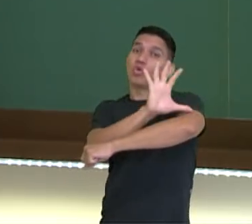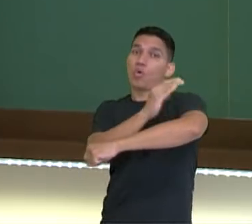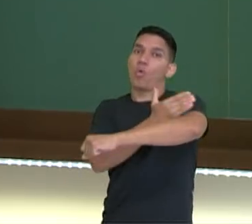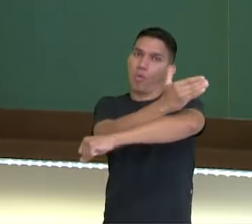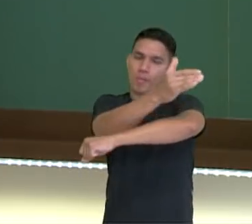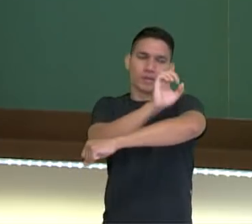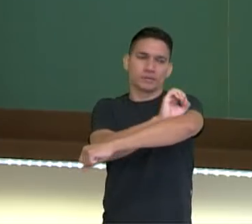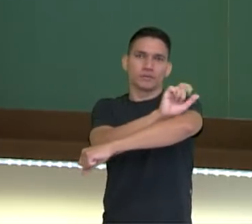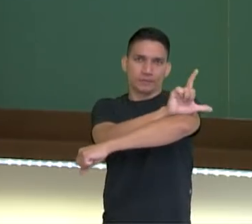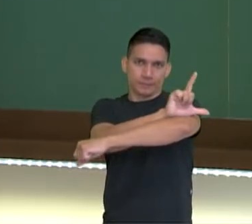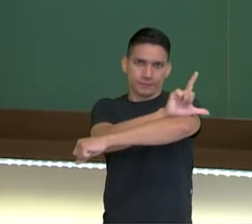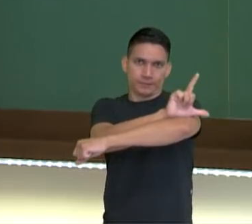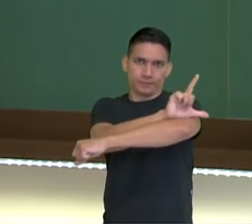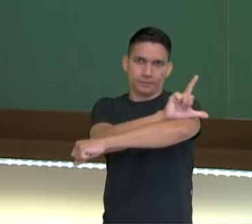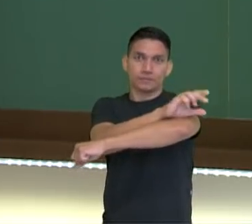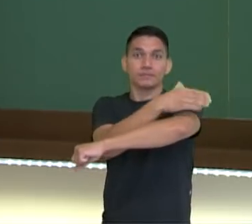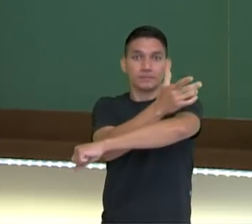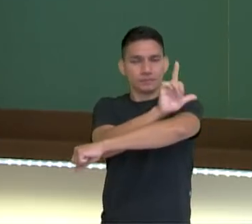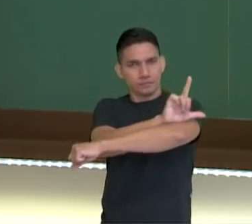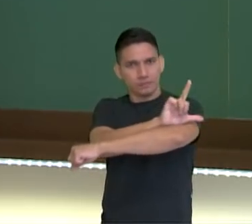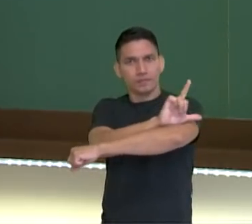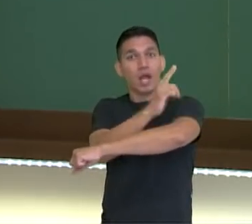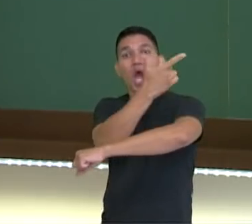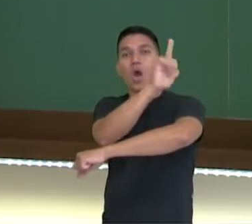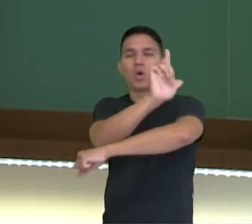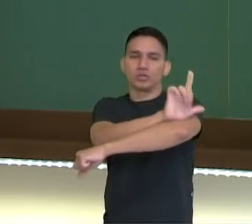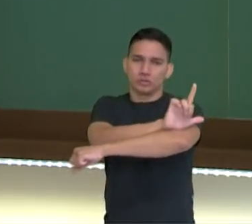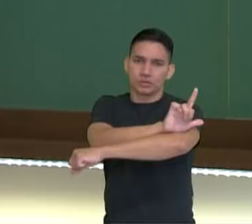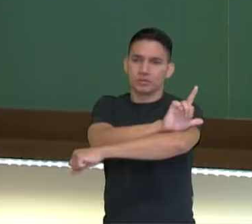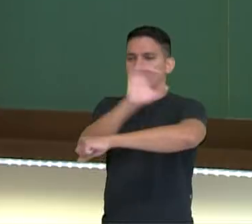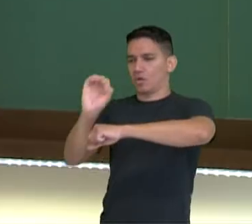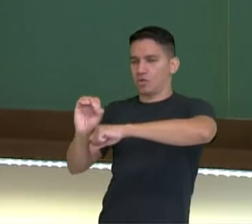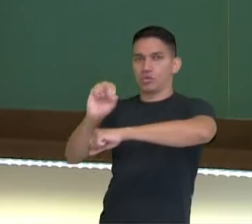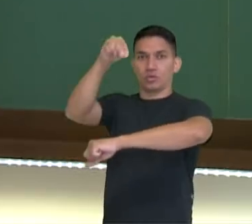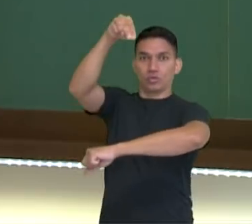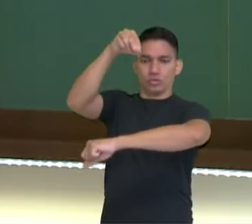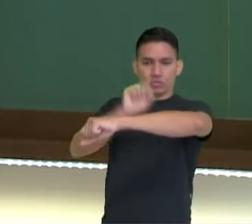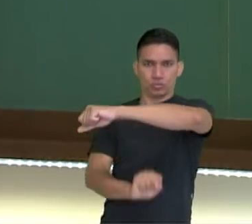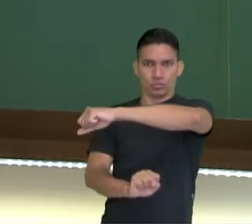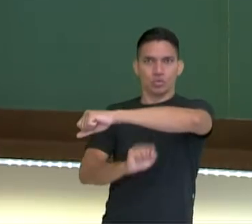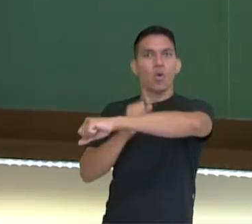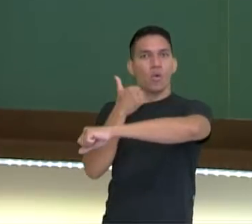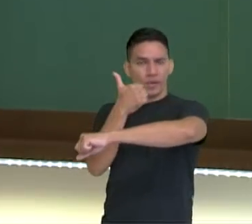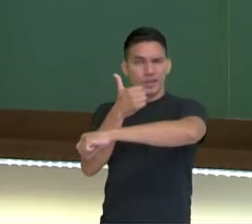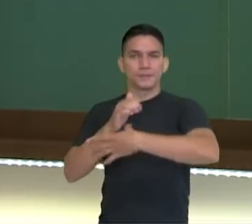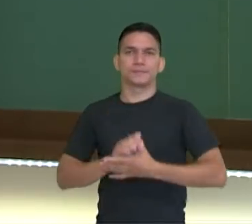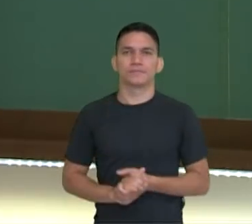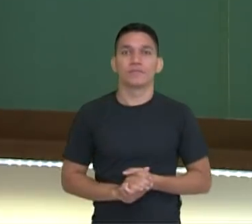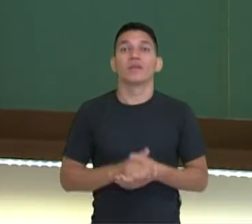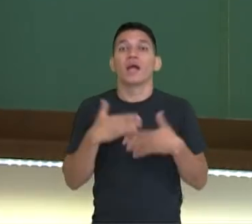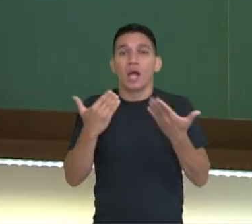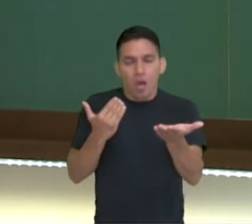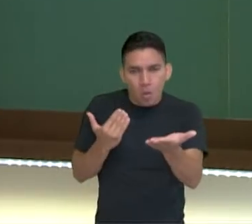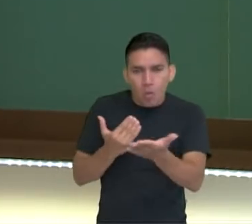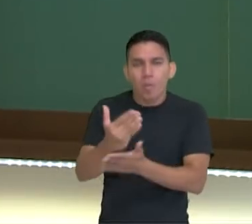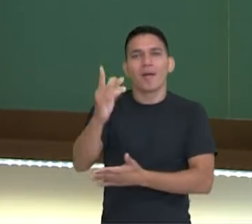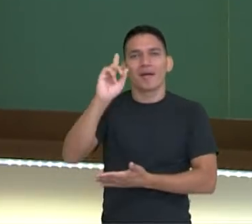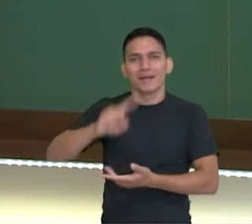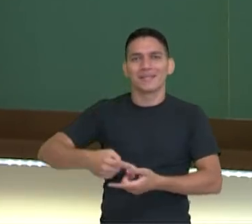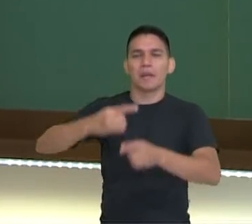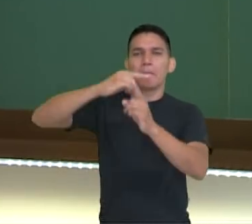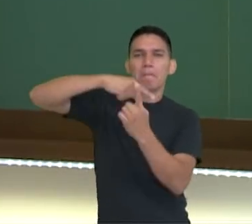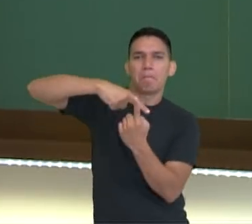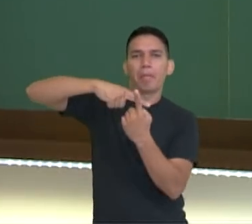e depois a gente consegue estabelecer as outras 4 direções cardeais, certo? E a partir disso foi criada a Rosa dos